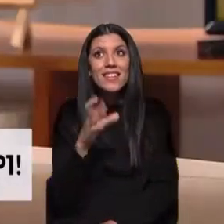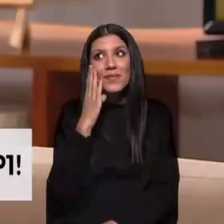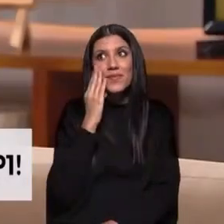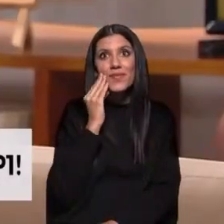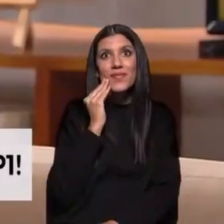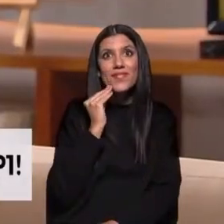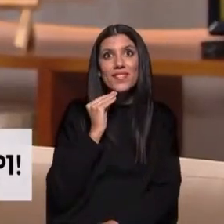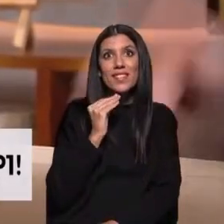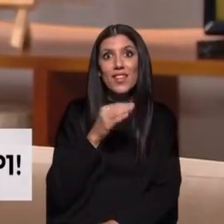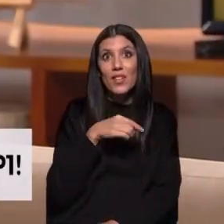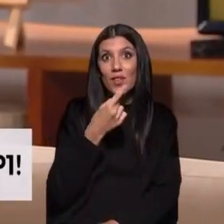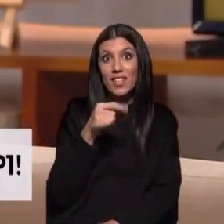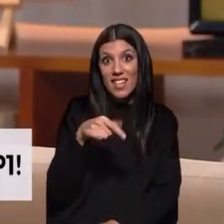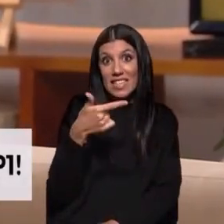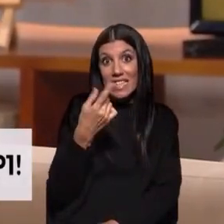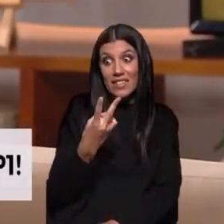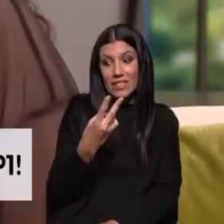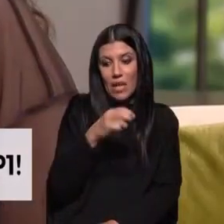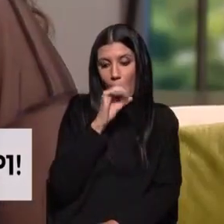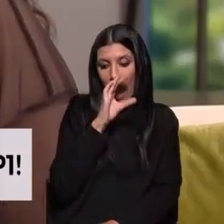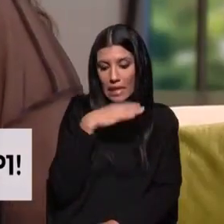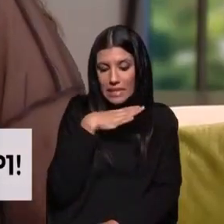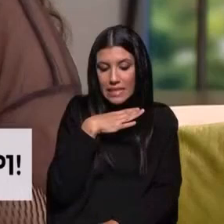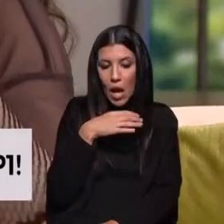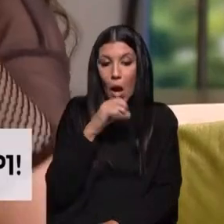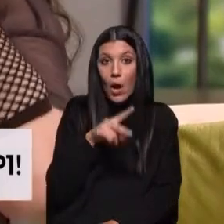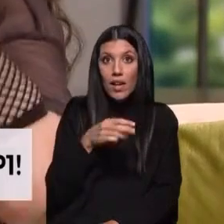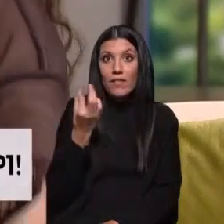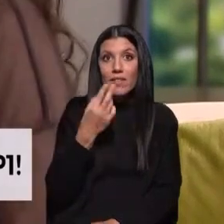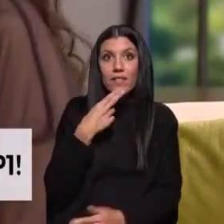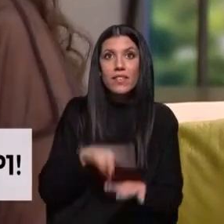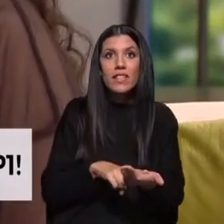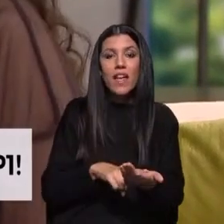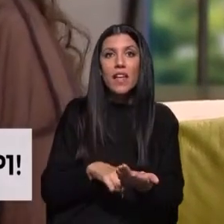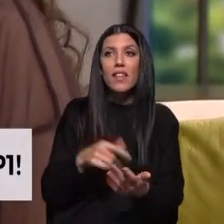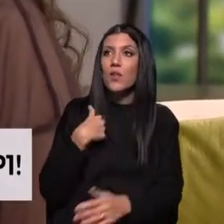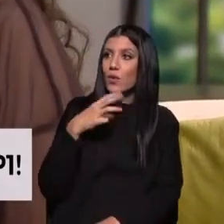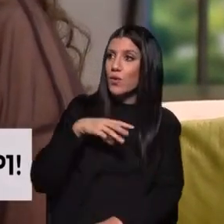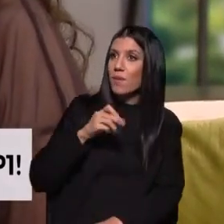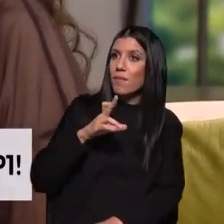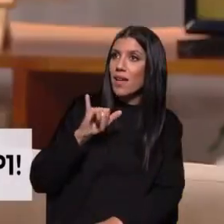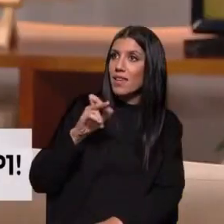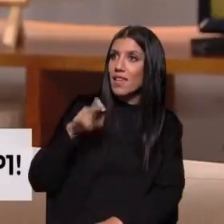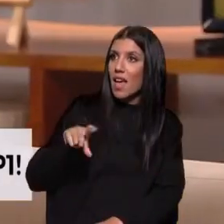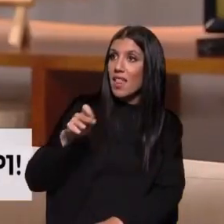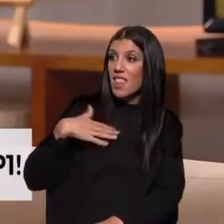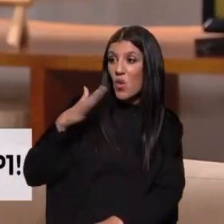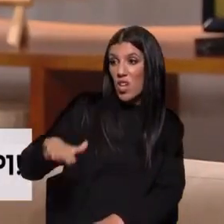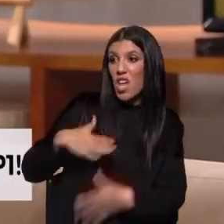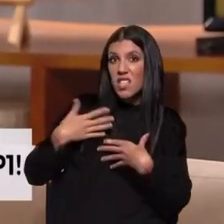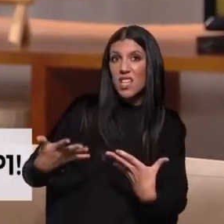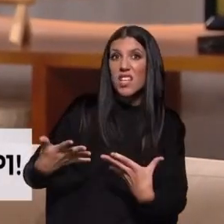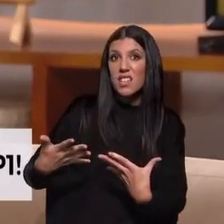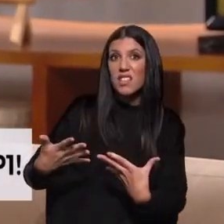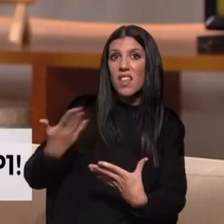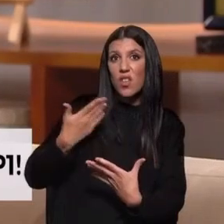Eu não acredito que estou a dizer isto na televisão, mas é verdade. Portanto, imagina que eu sou a Mariana e tu cansada e tu Sim. e tenho o